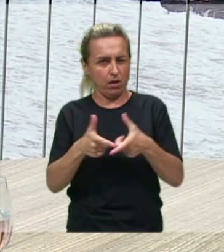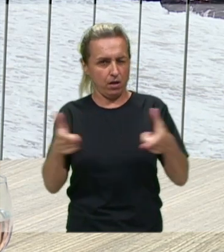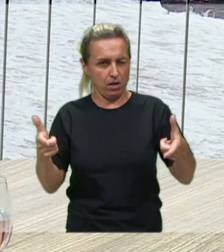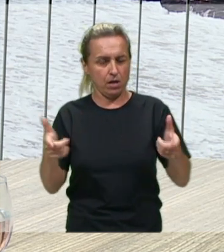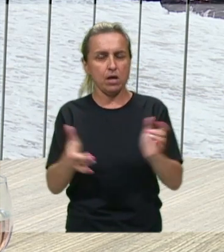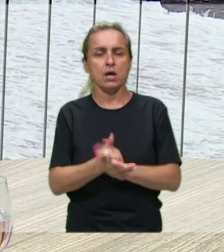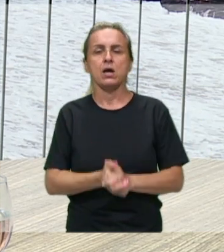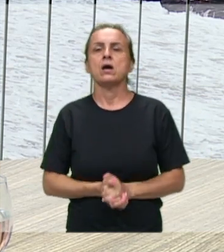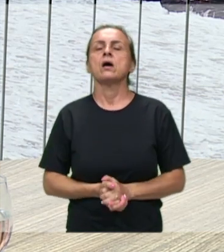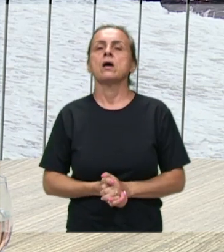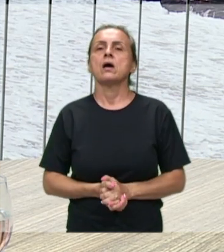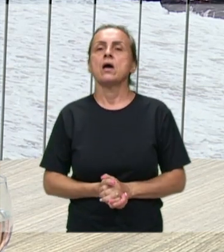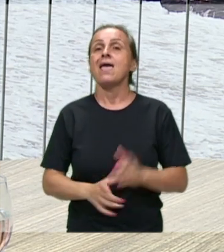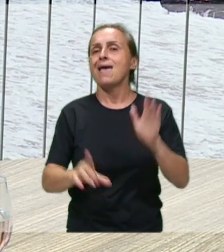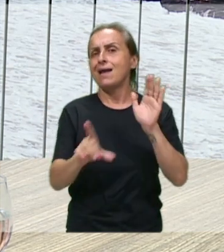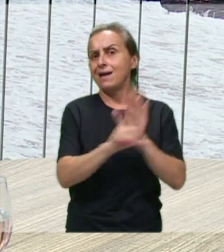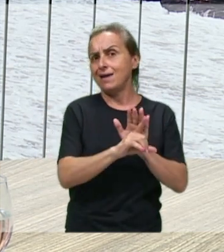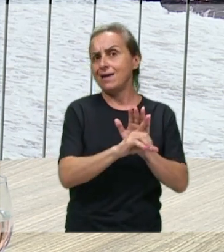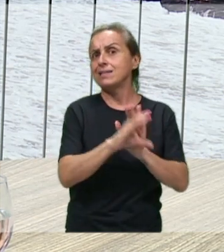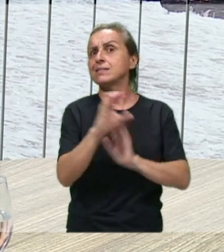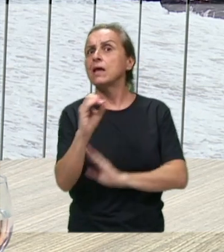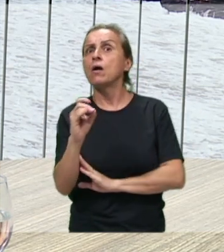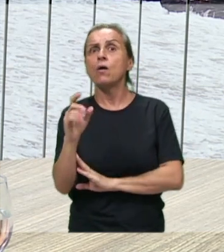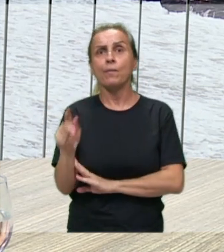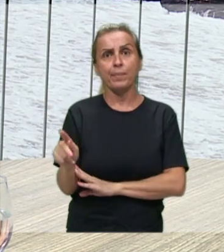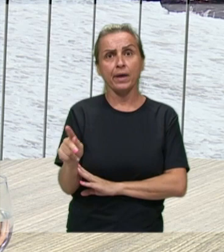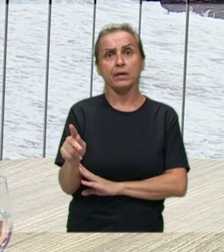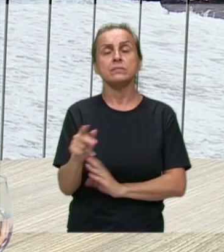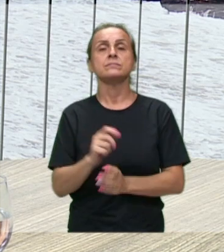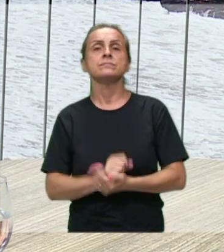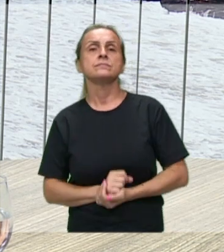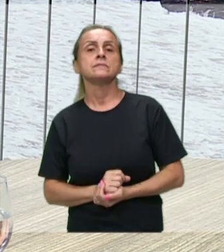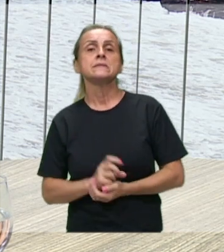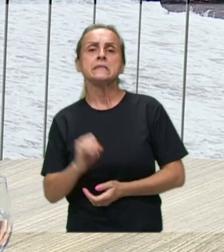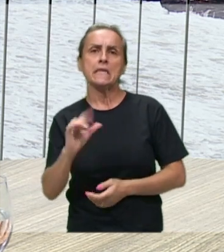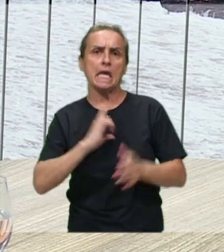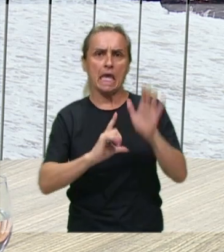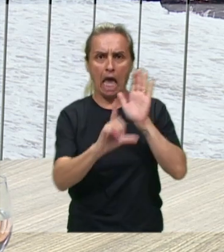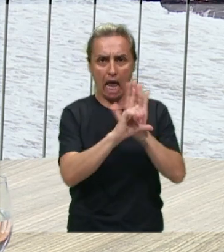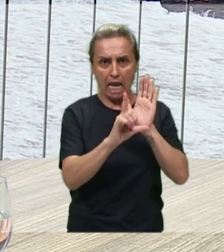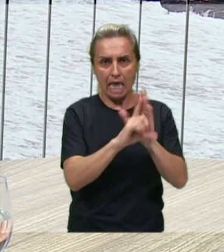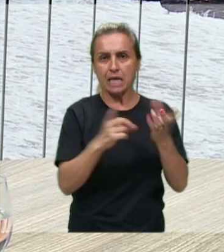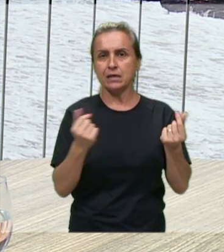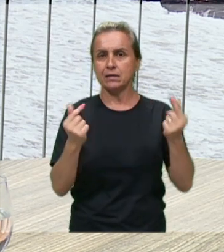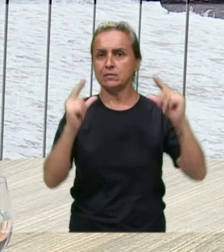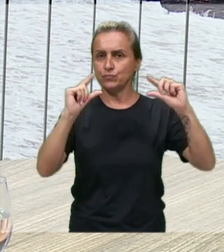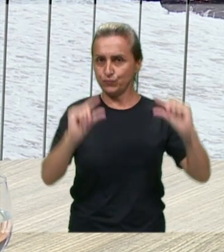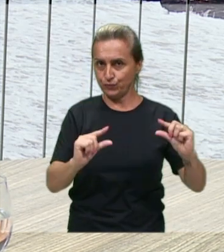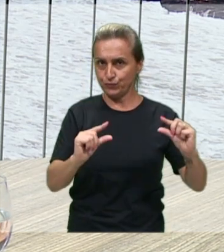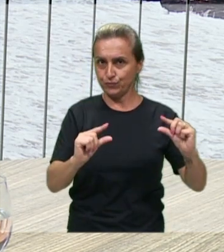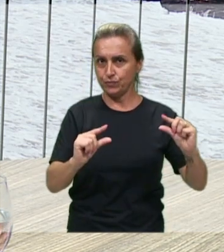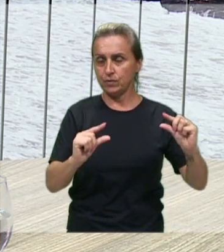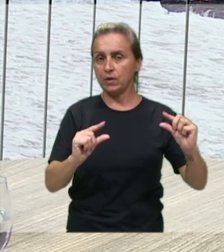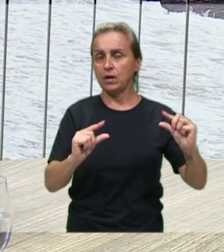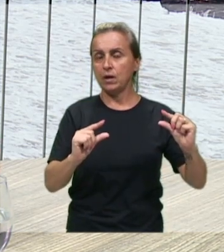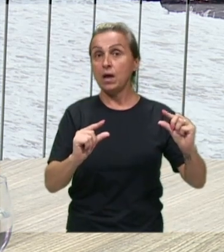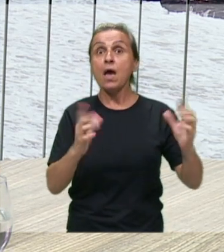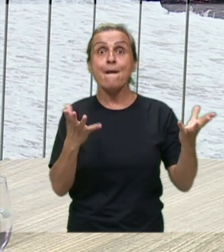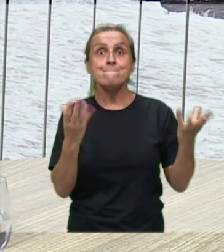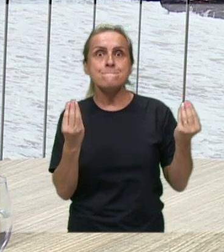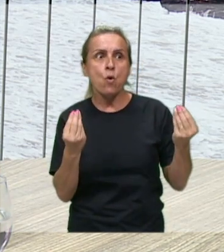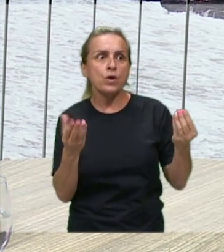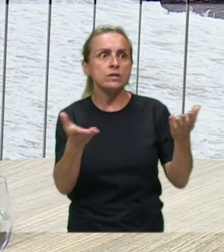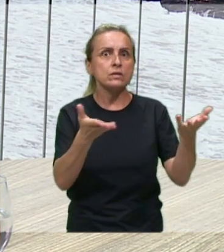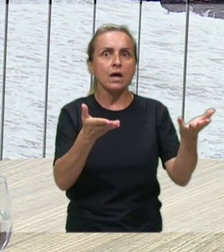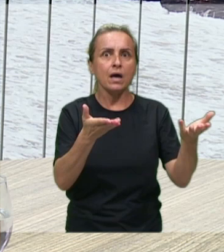e procura. Teve muita oferta, então o preço baixa. Teve pouco, aumentou a procura, o preço aumenta. Como nós